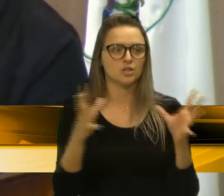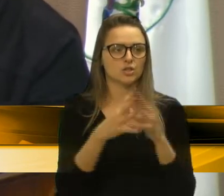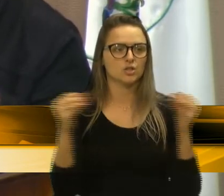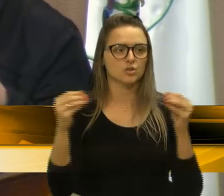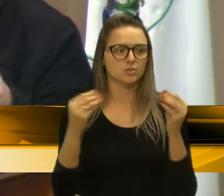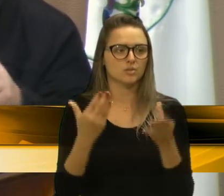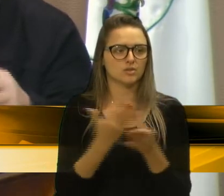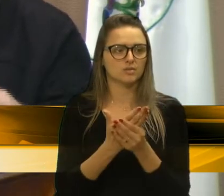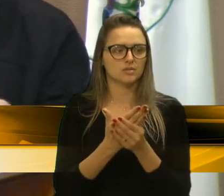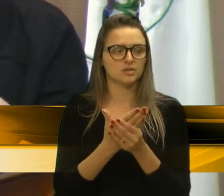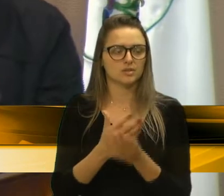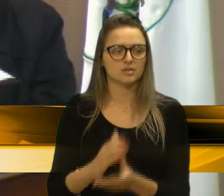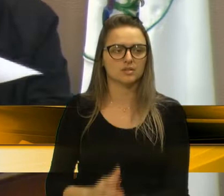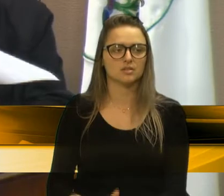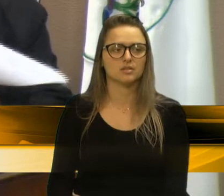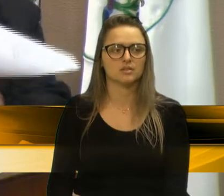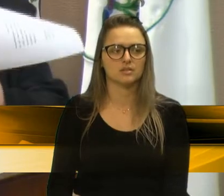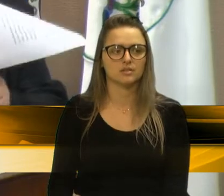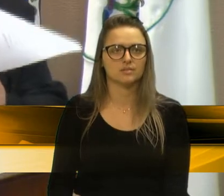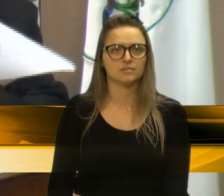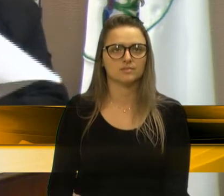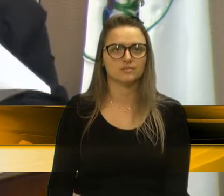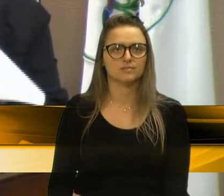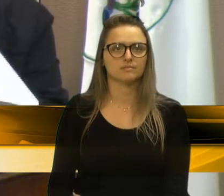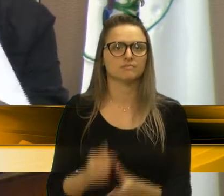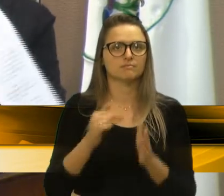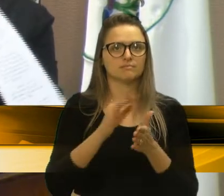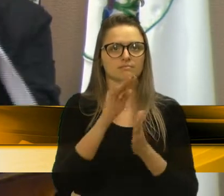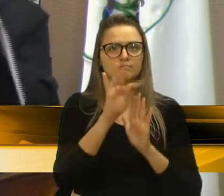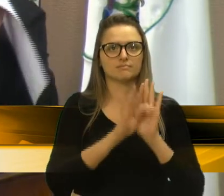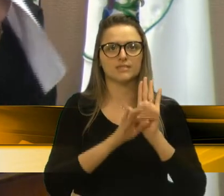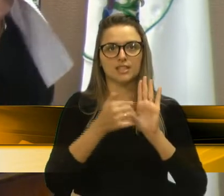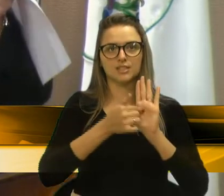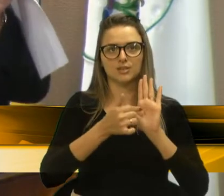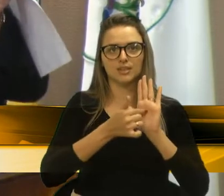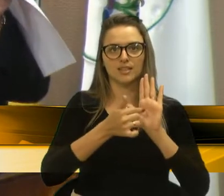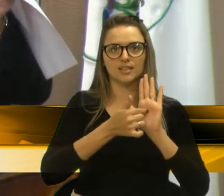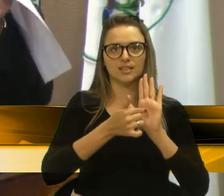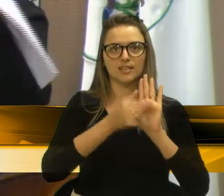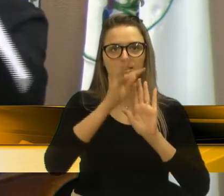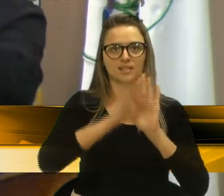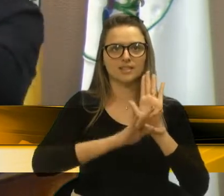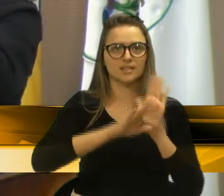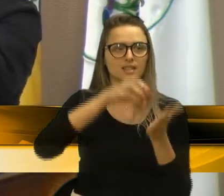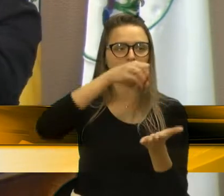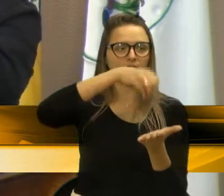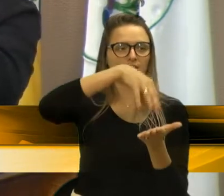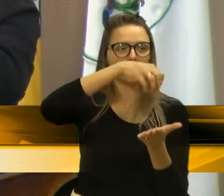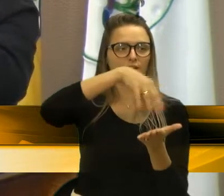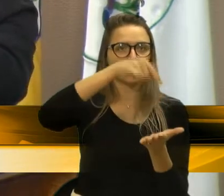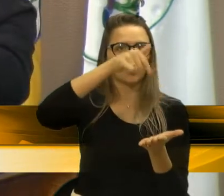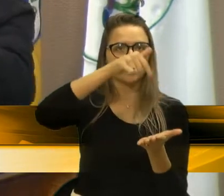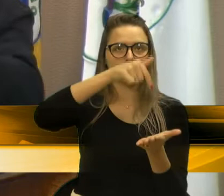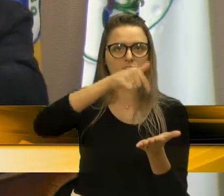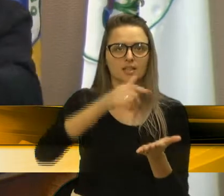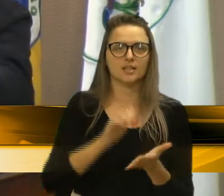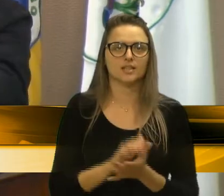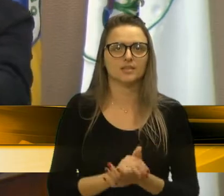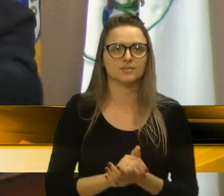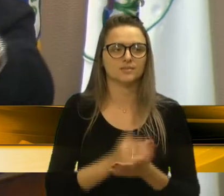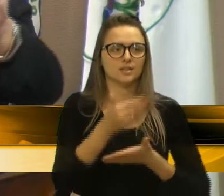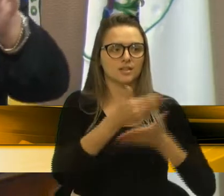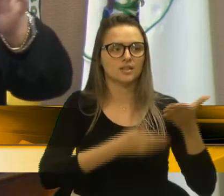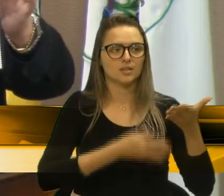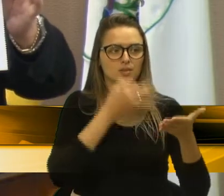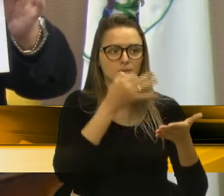processo. O parecer está aqui. A cópia está aqui. O parecer sumiu